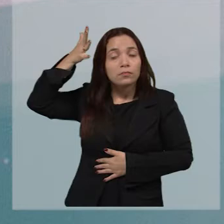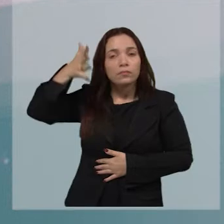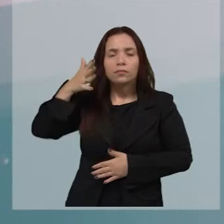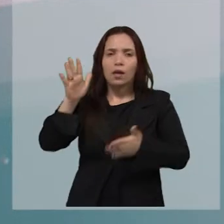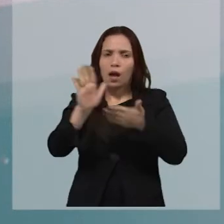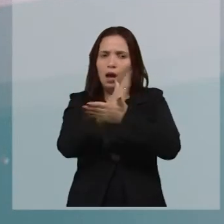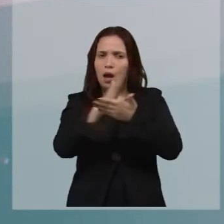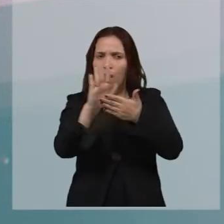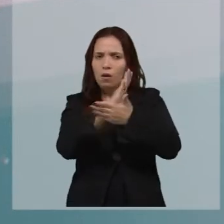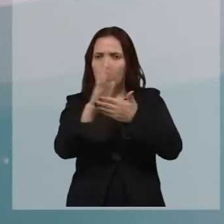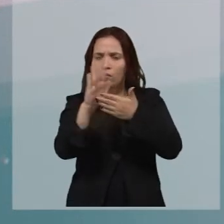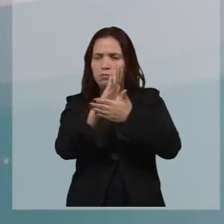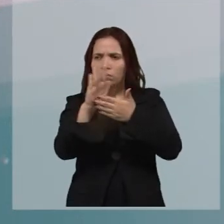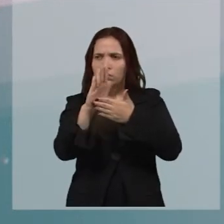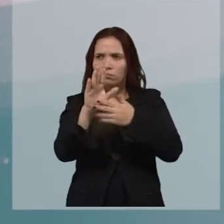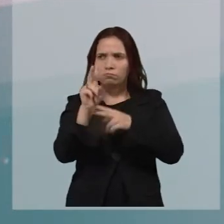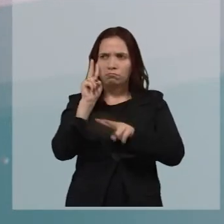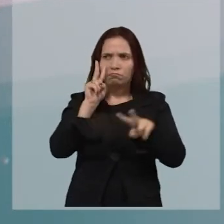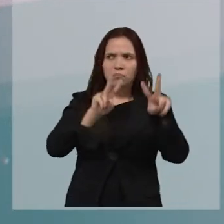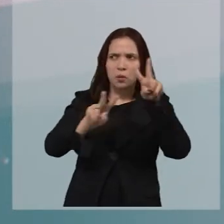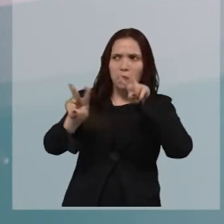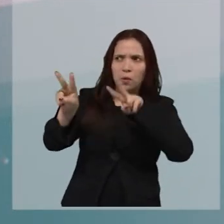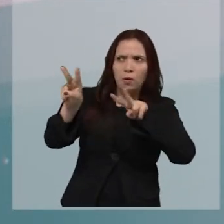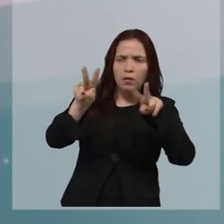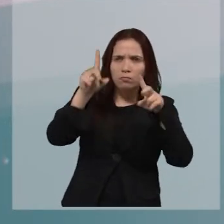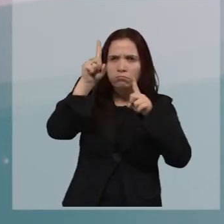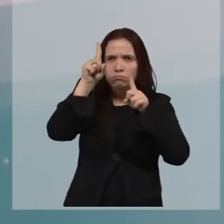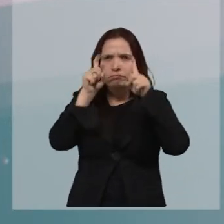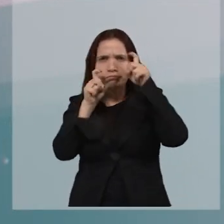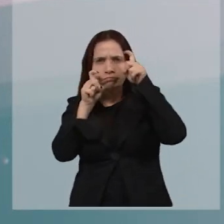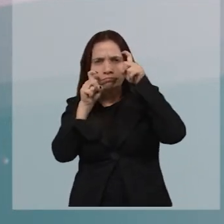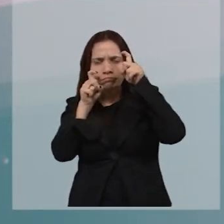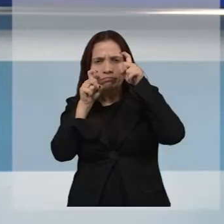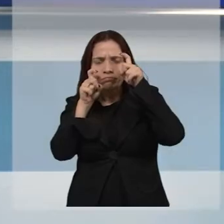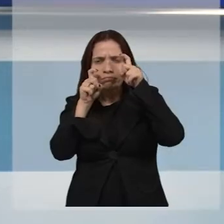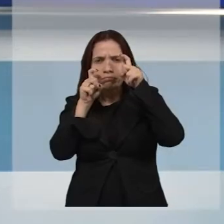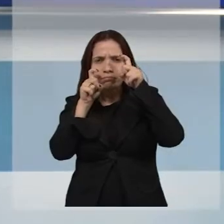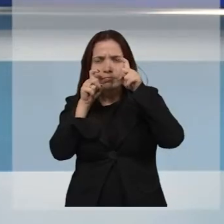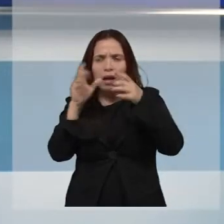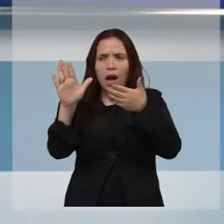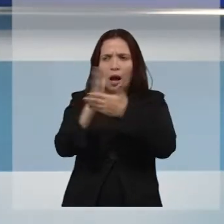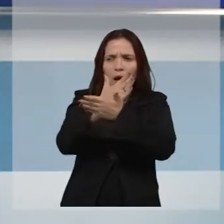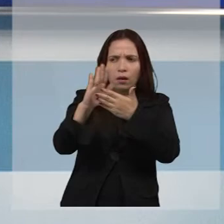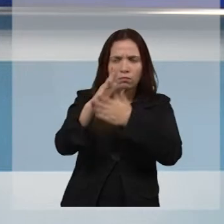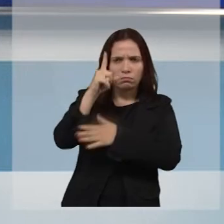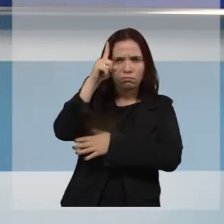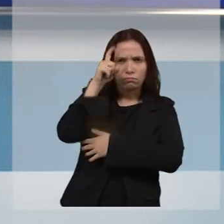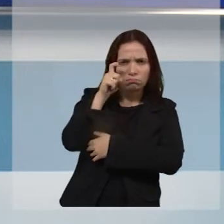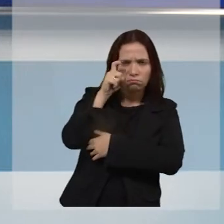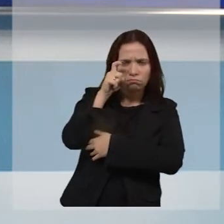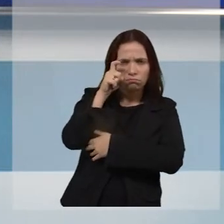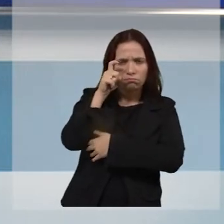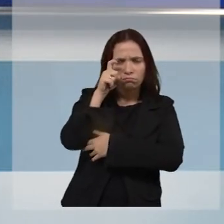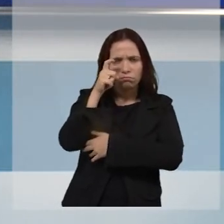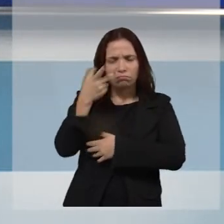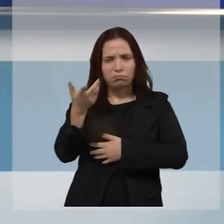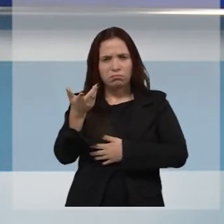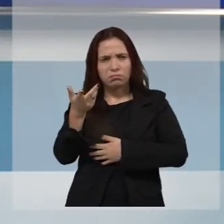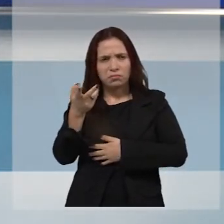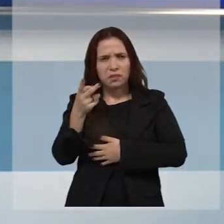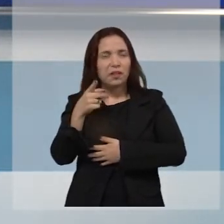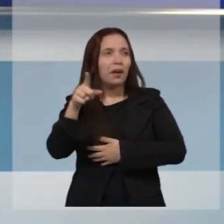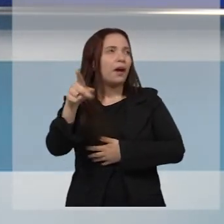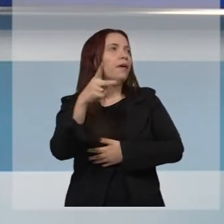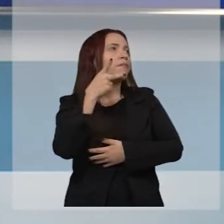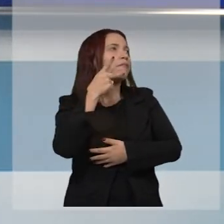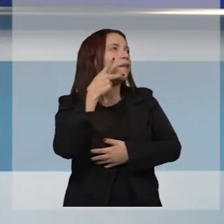falar, há uns olhares assim meio de soslaio, né, franzindo, de canto de boca. Às vezes lá vem mais um falar dos